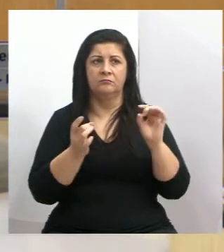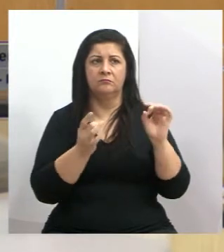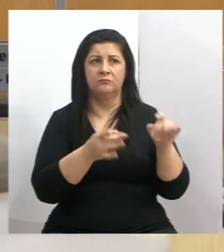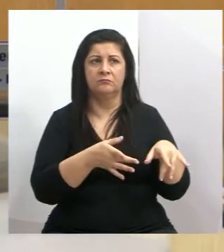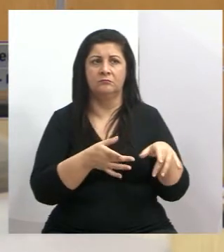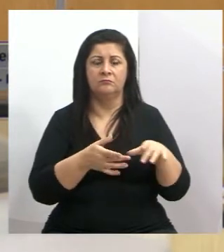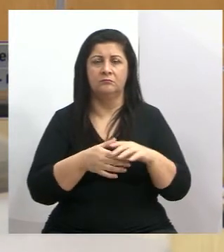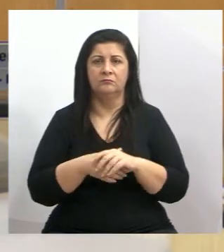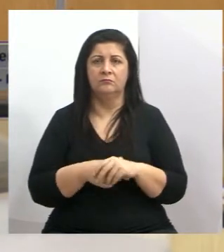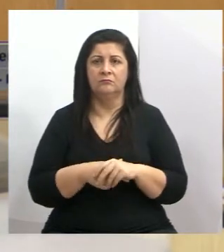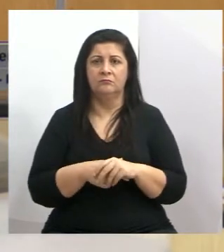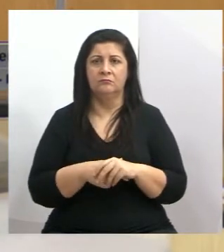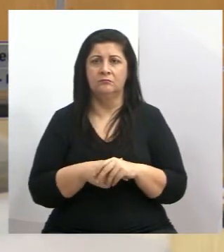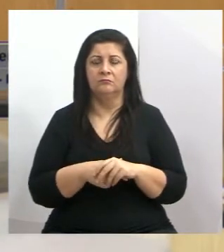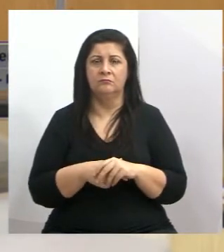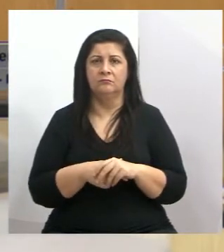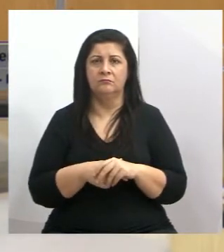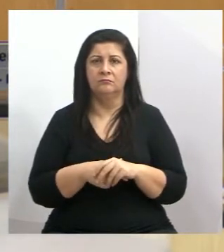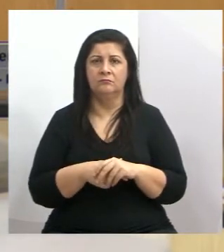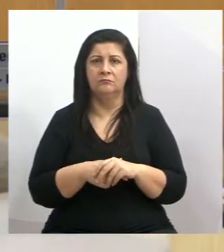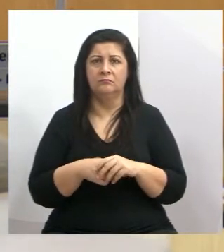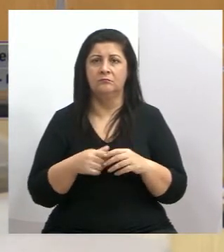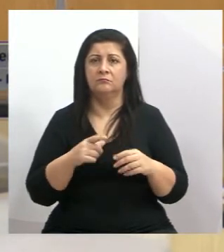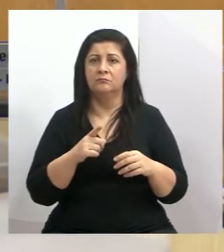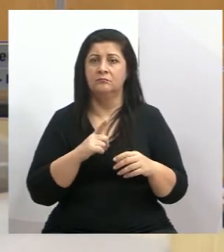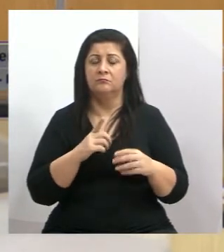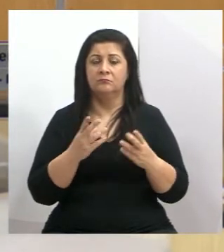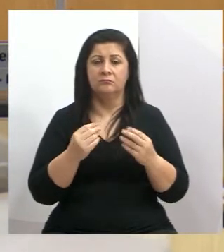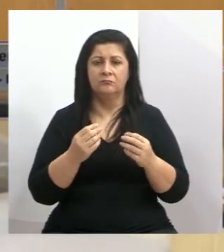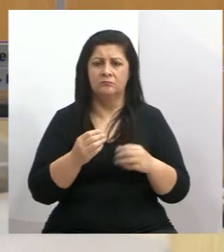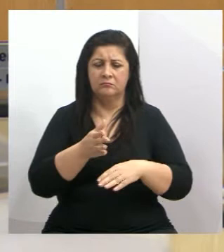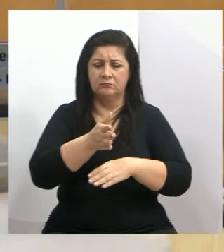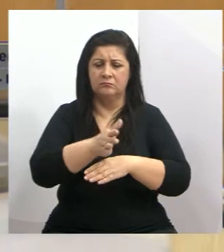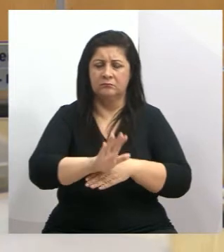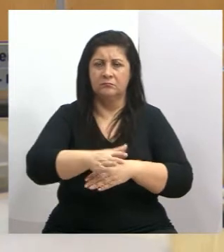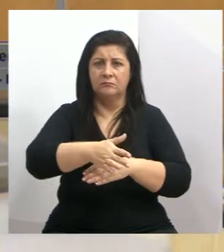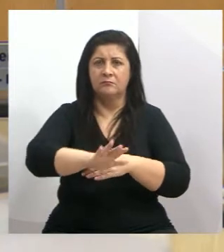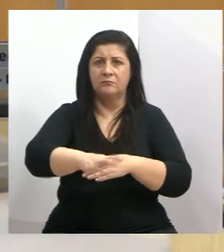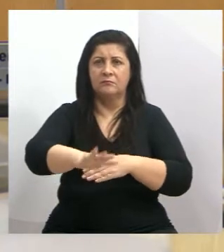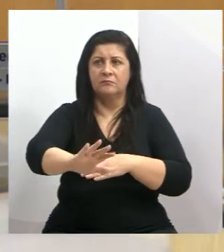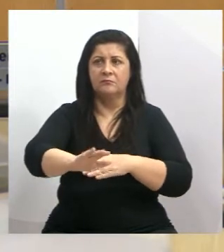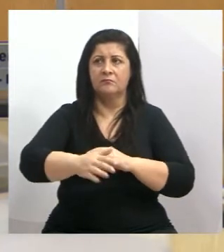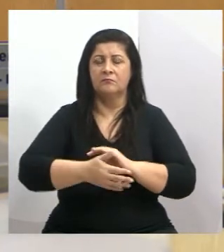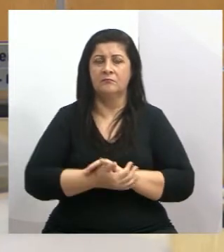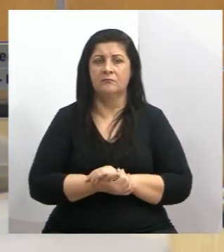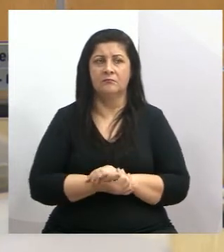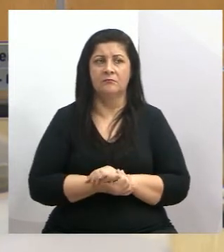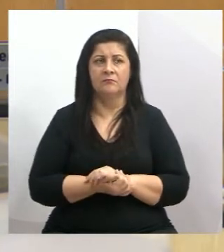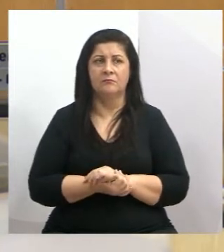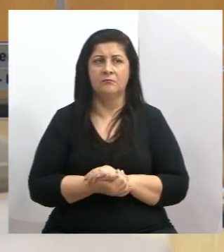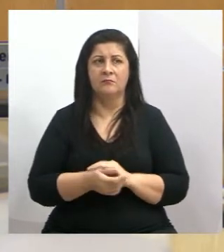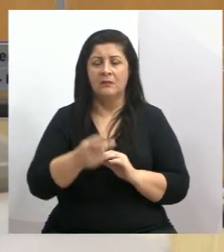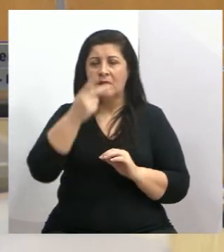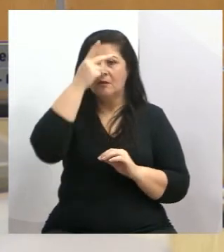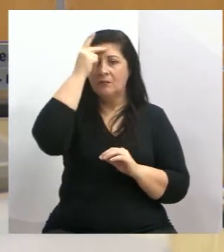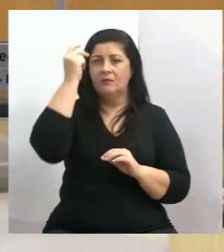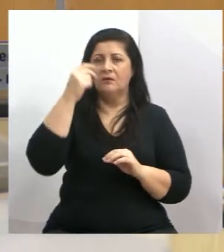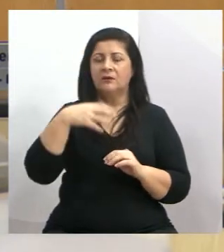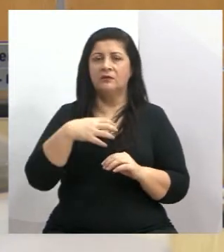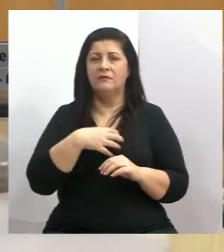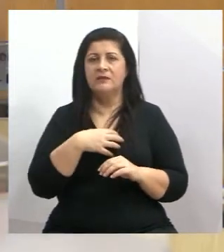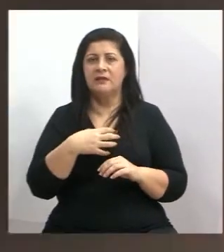a área está com vários buracos na via e os moradores se sentem a linha